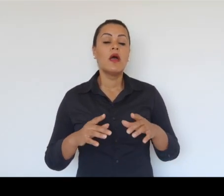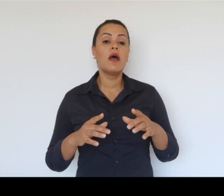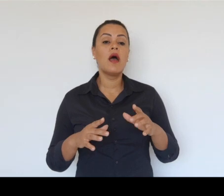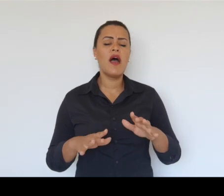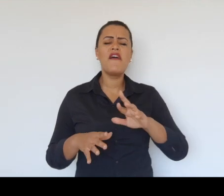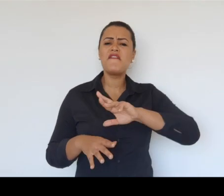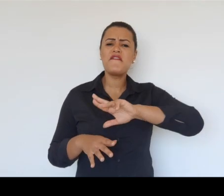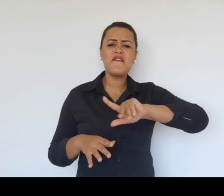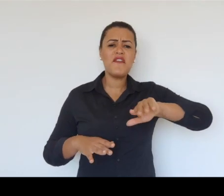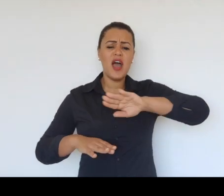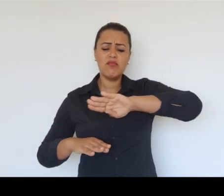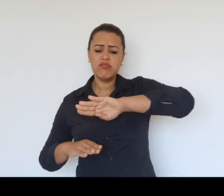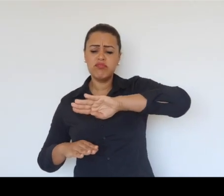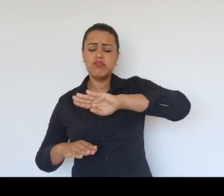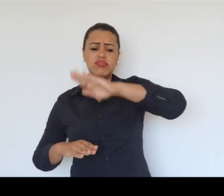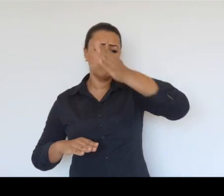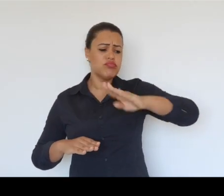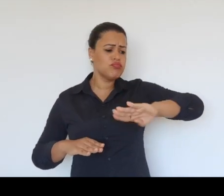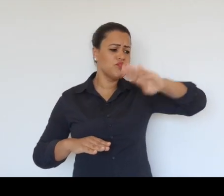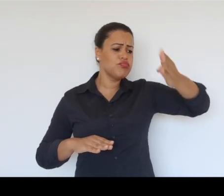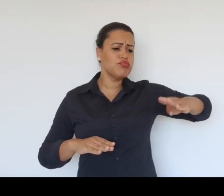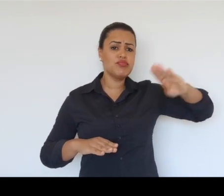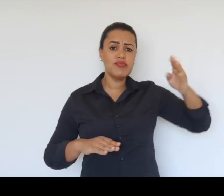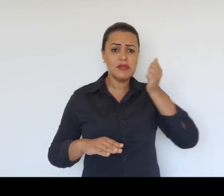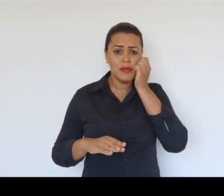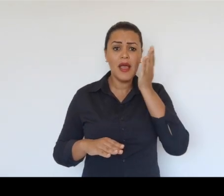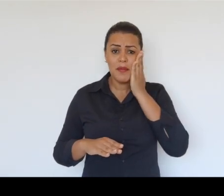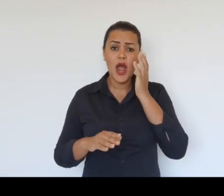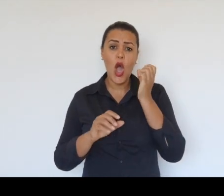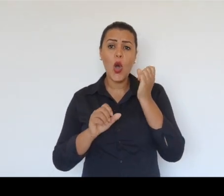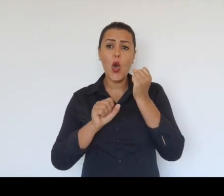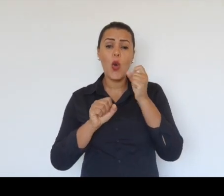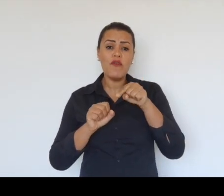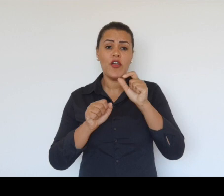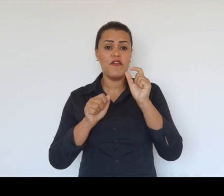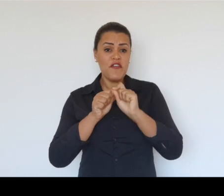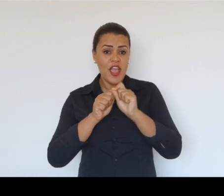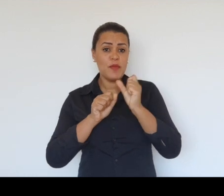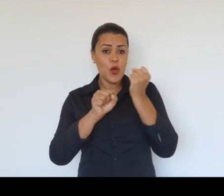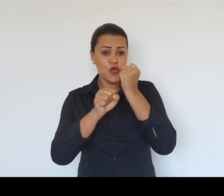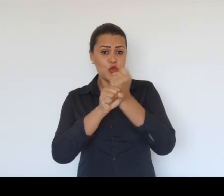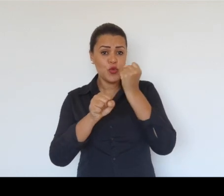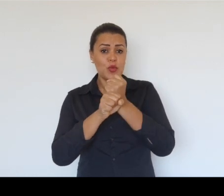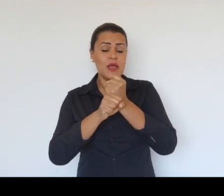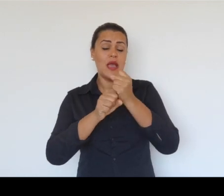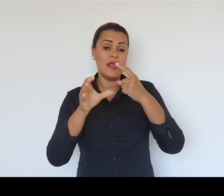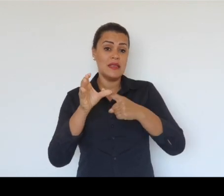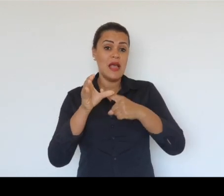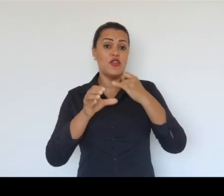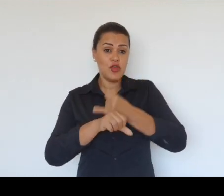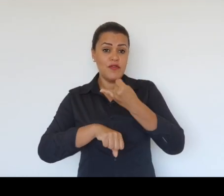Vários sambaquis foram usados para construir a cidade de Joinville, principalmente o calçamento, né? Alguns,